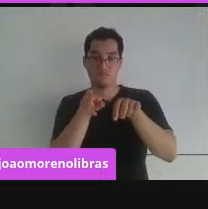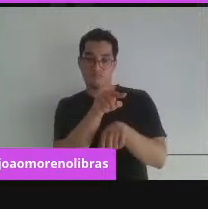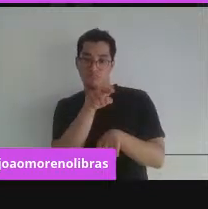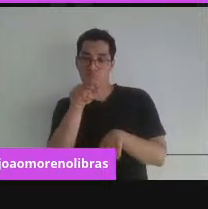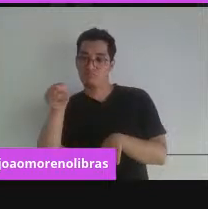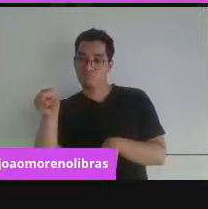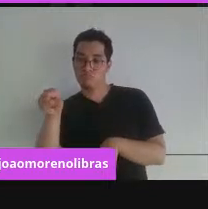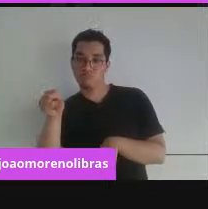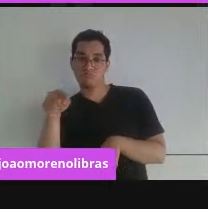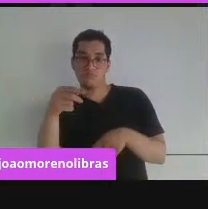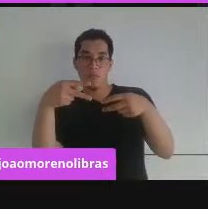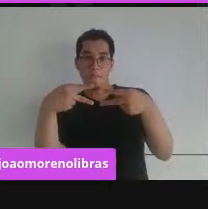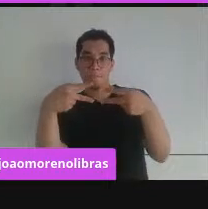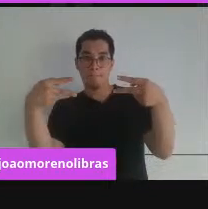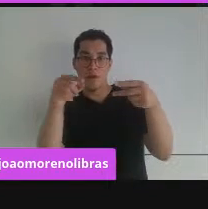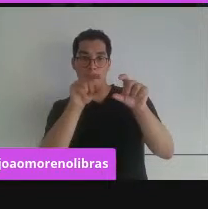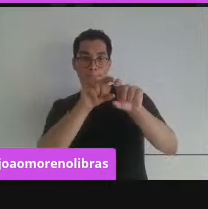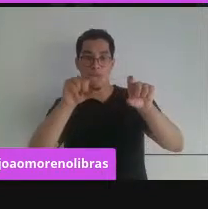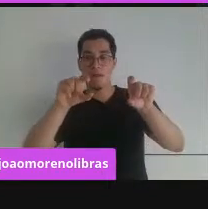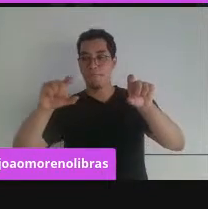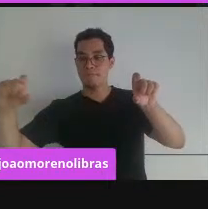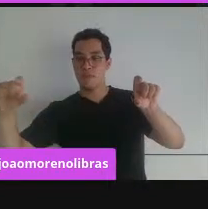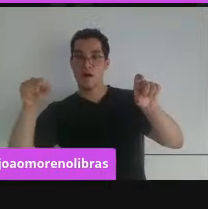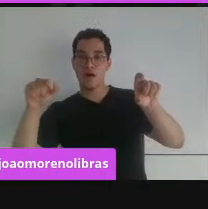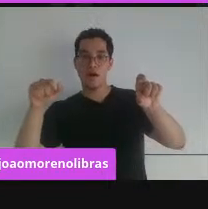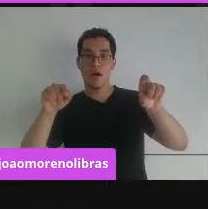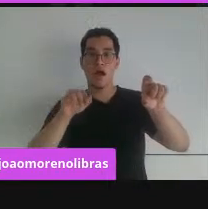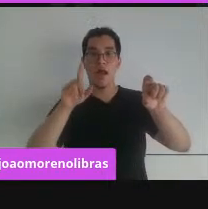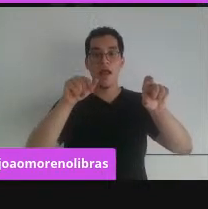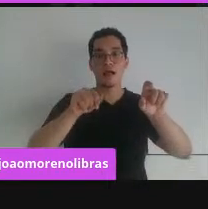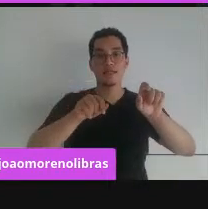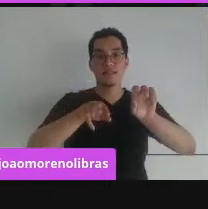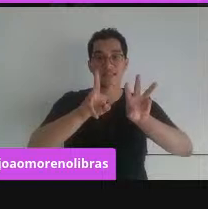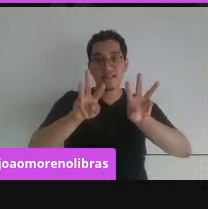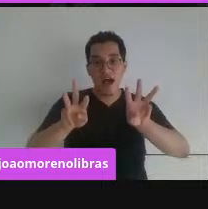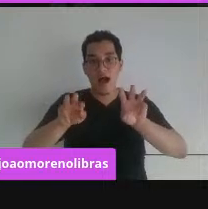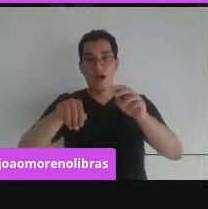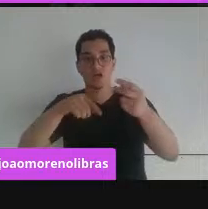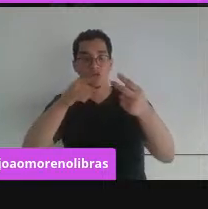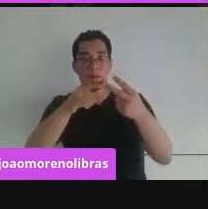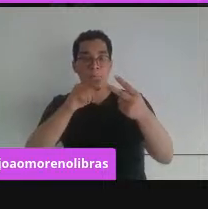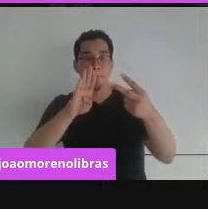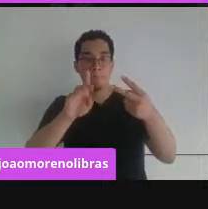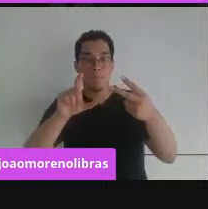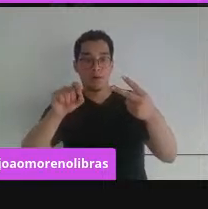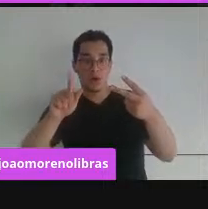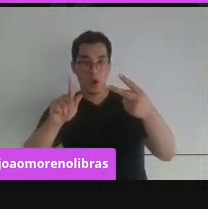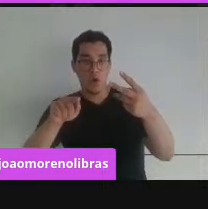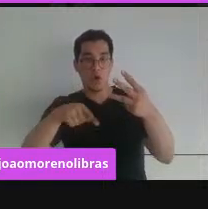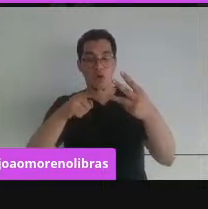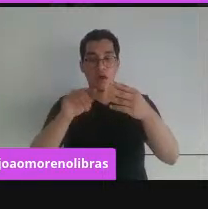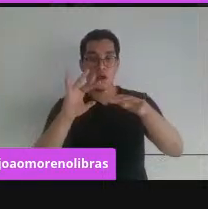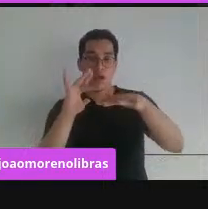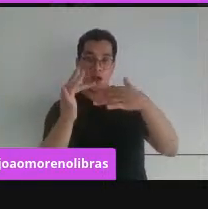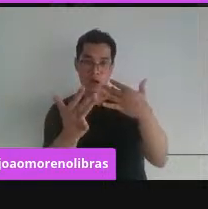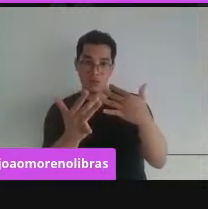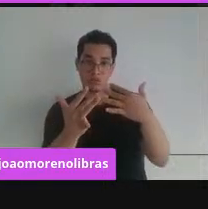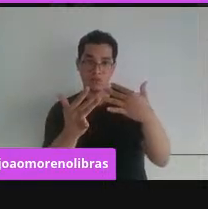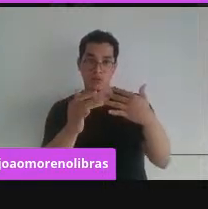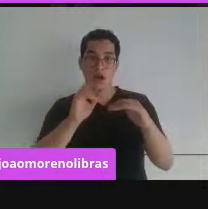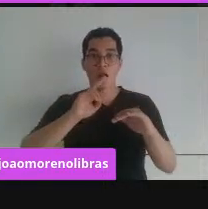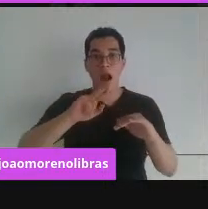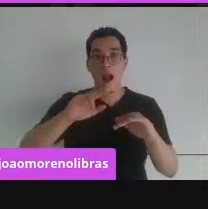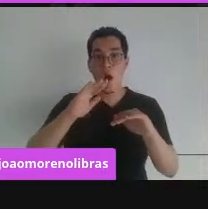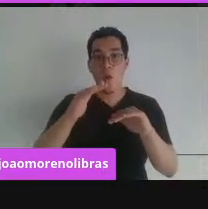rede social, em qualquer lugar digital que hospede a produção de discurso. Apresenta característica de deslinearização